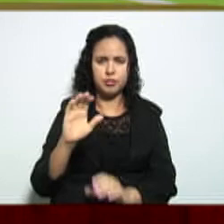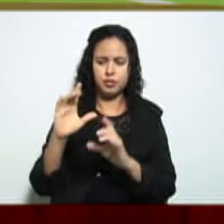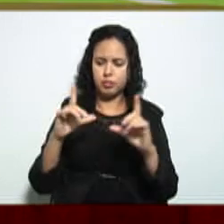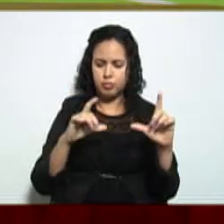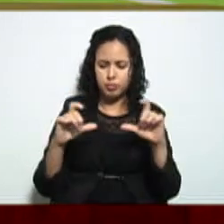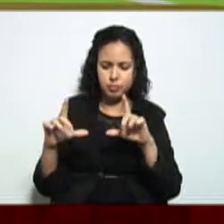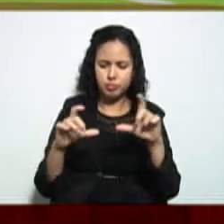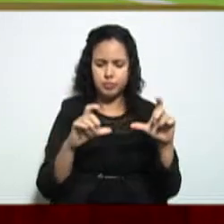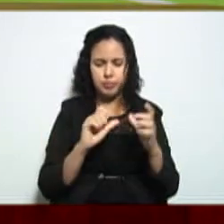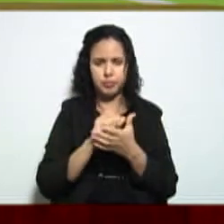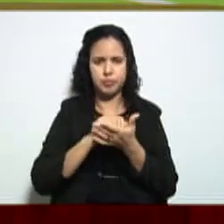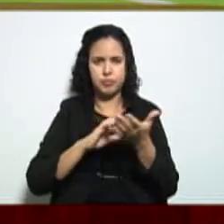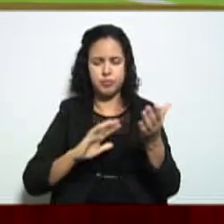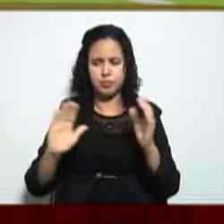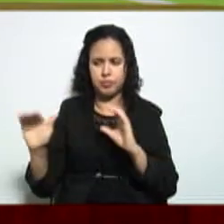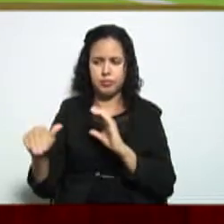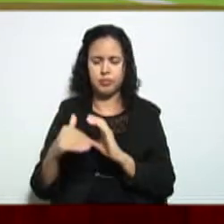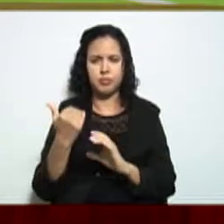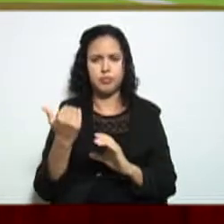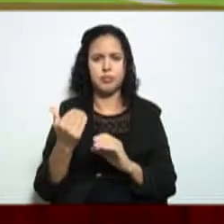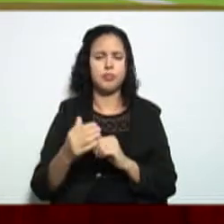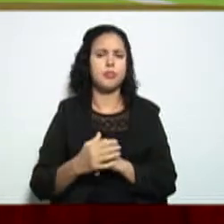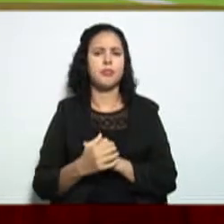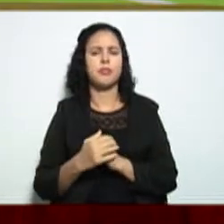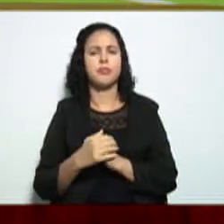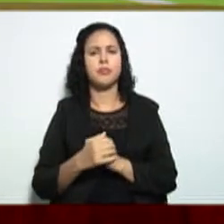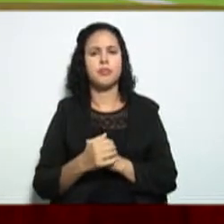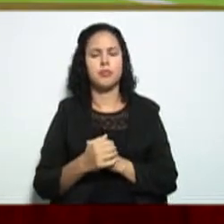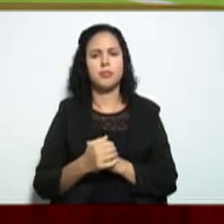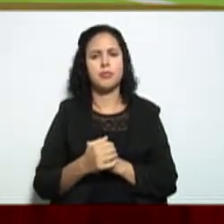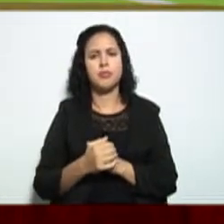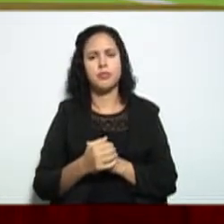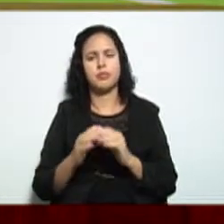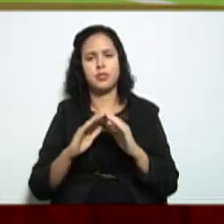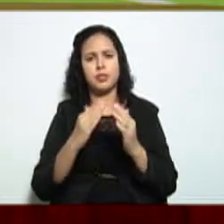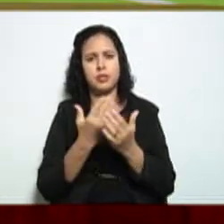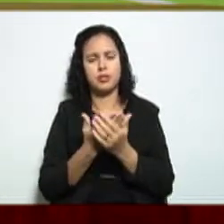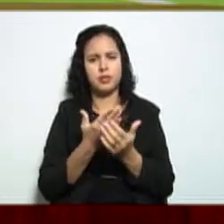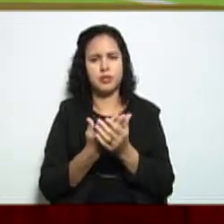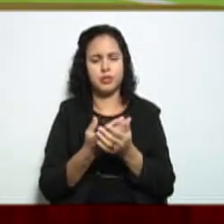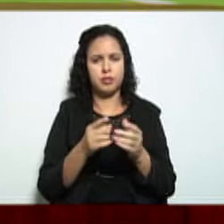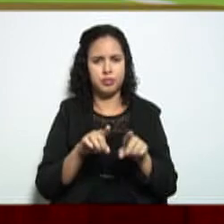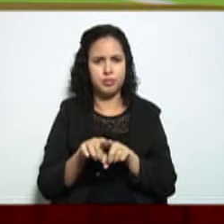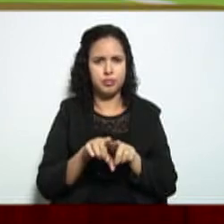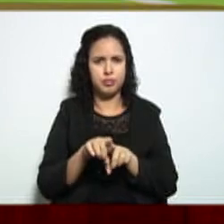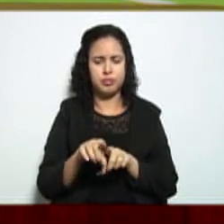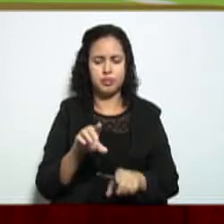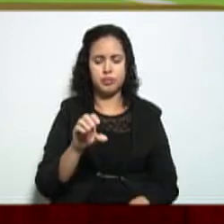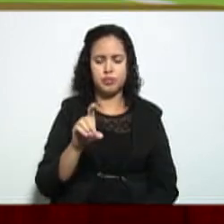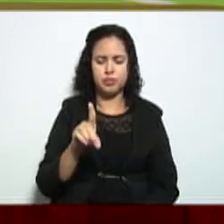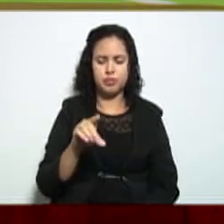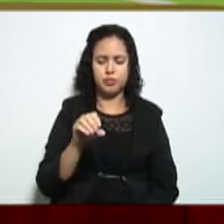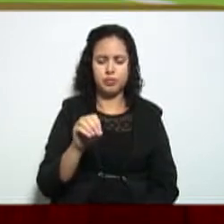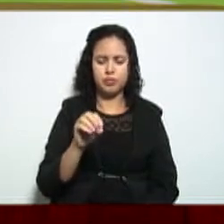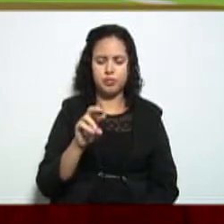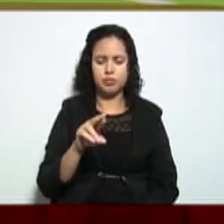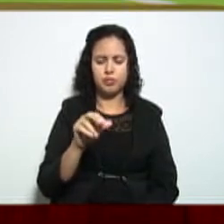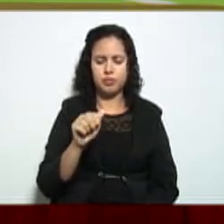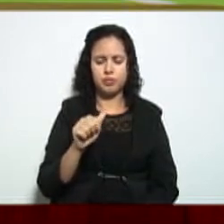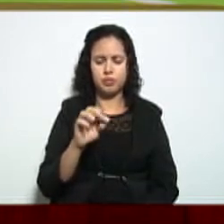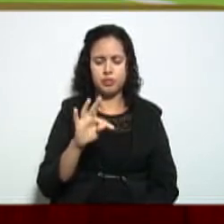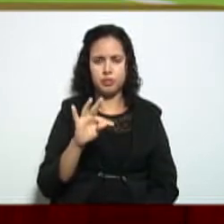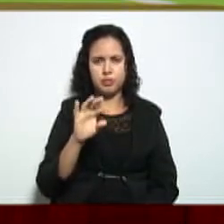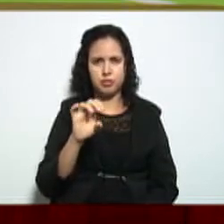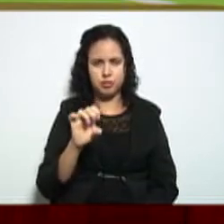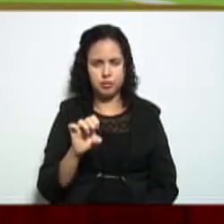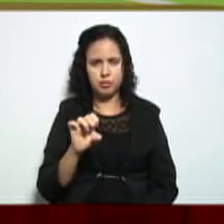da atividade mandando para a gente. Você quer ler algumas respostas que eles mandaram? Sim, sim, quero. Escola Reman Dorothy, Escola Antônio Augusto, também estão ligadinhos na